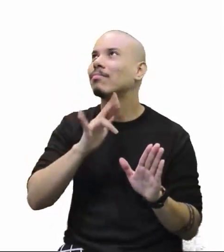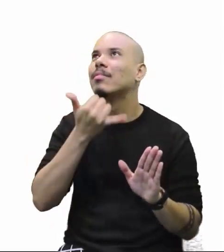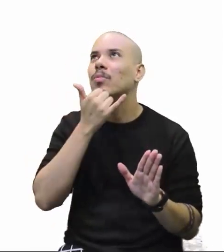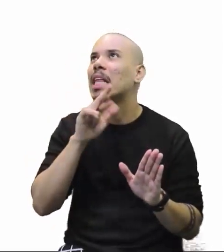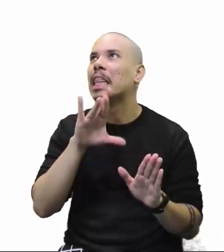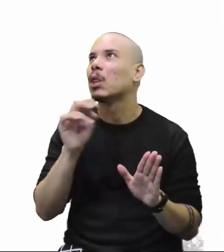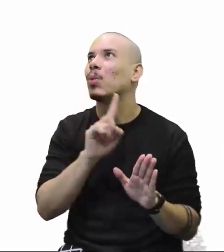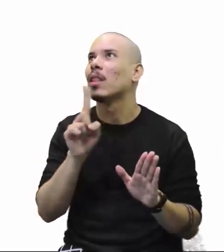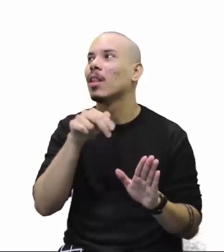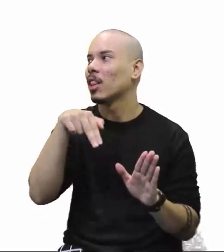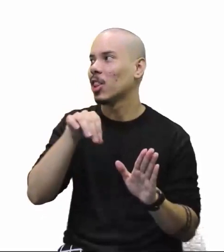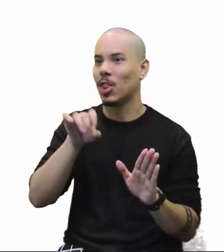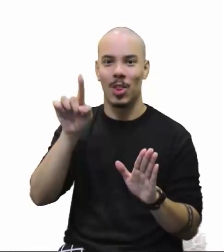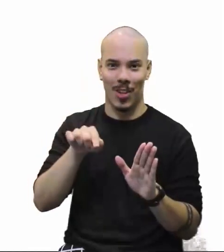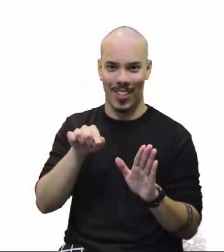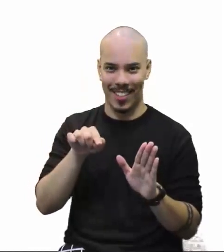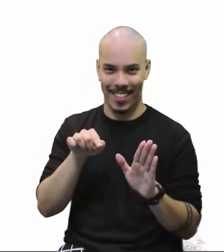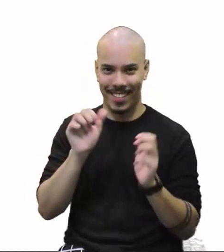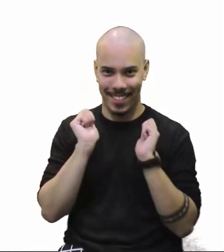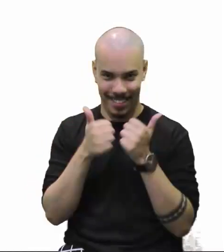mas vou rir até.